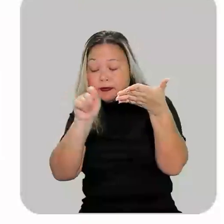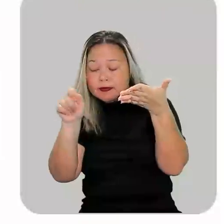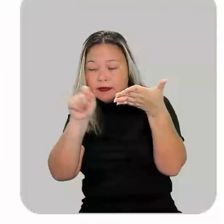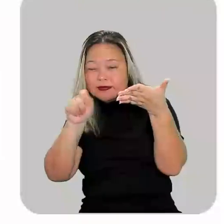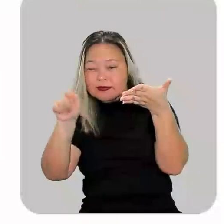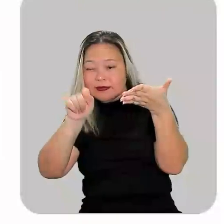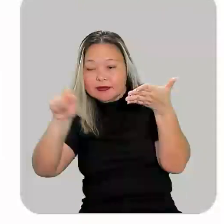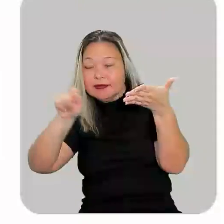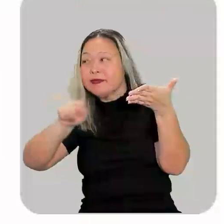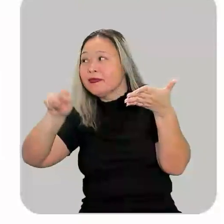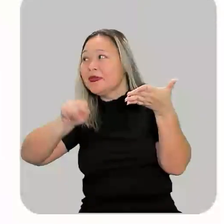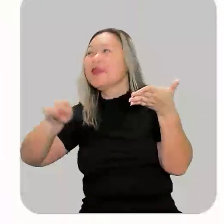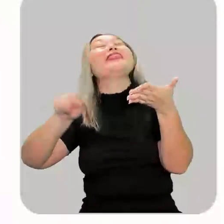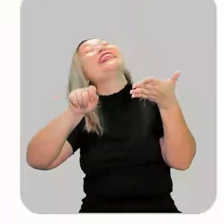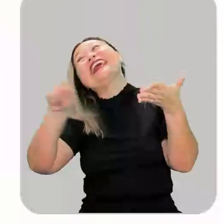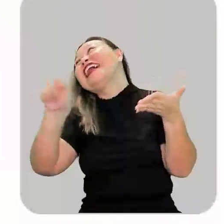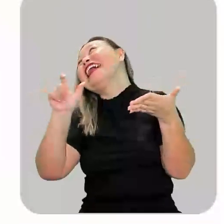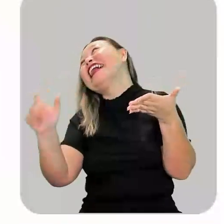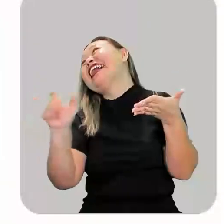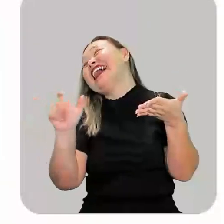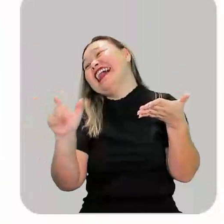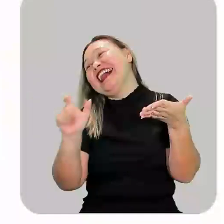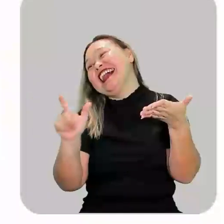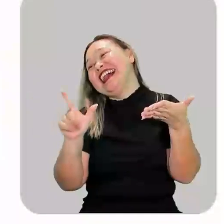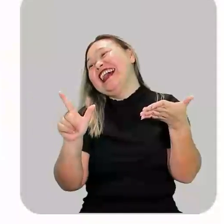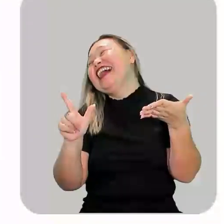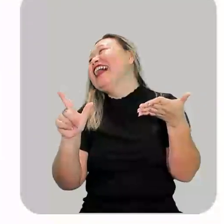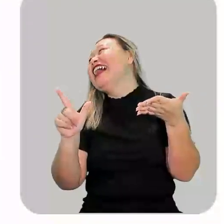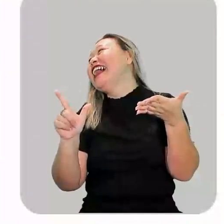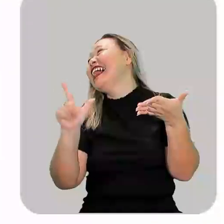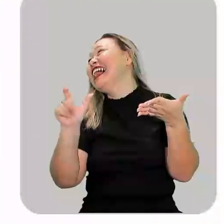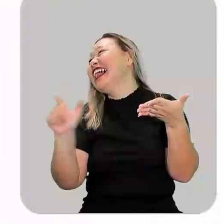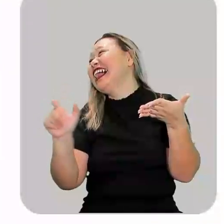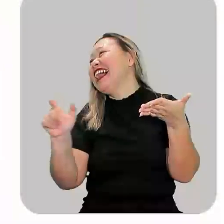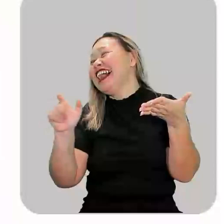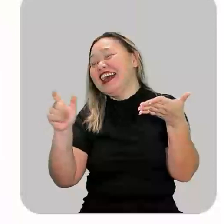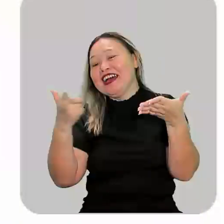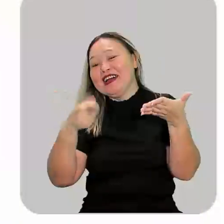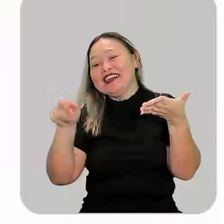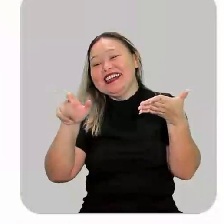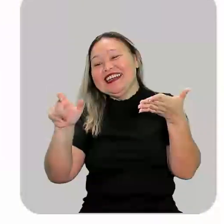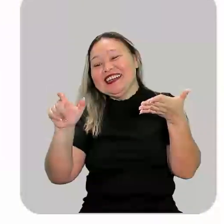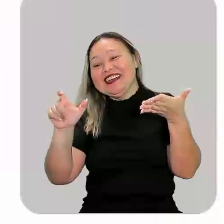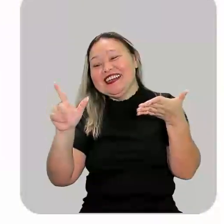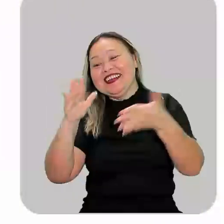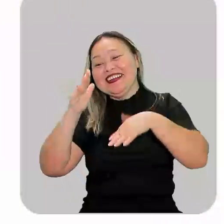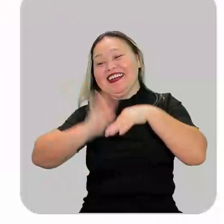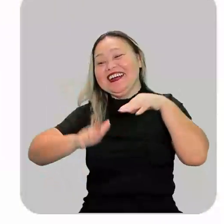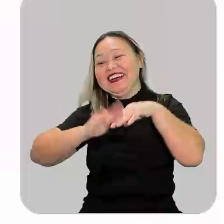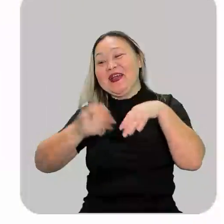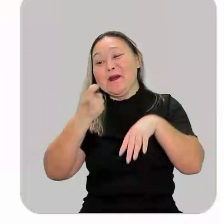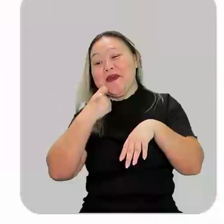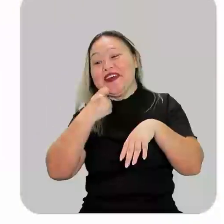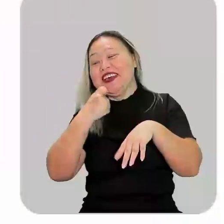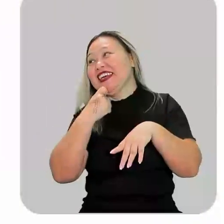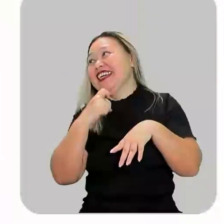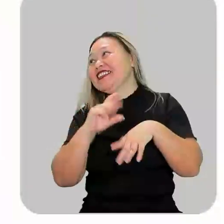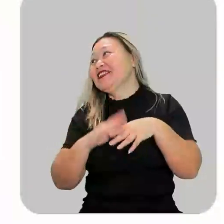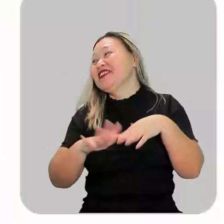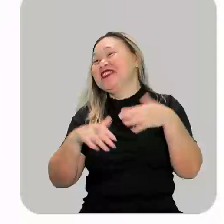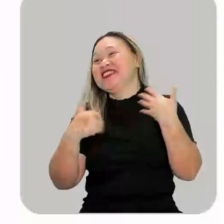marcando, ticando algumas palavrinhas, não é? Ticando, só passando ali a faquinha de leve no peixe, né, para ficar